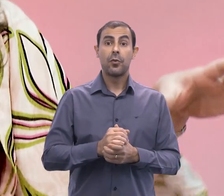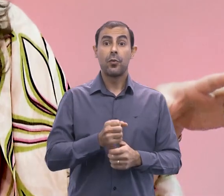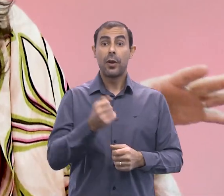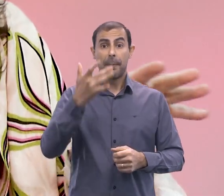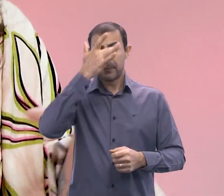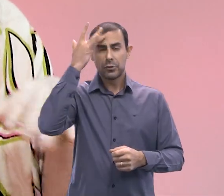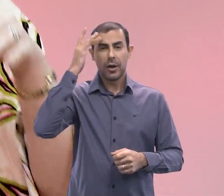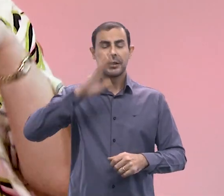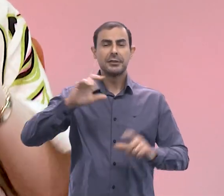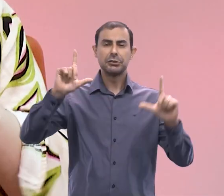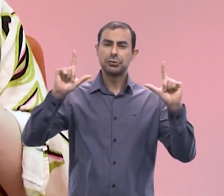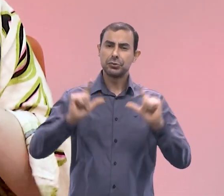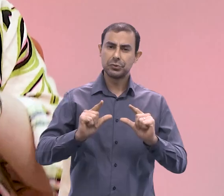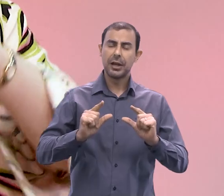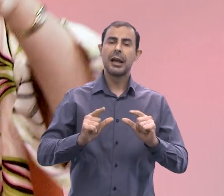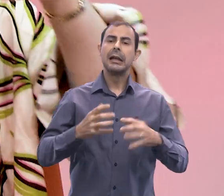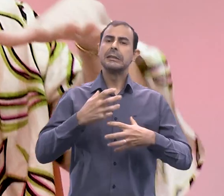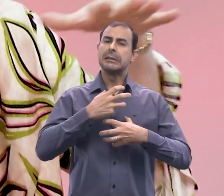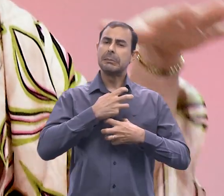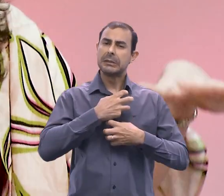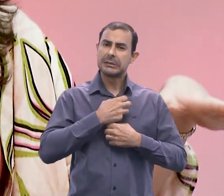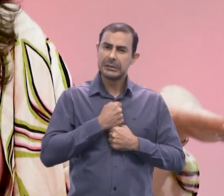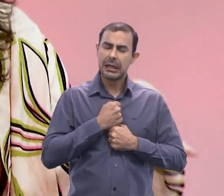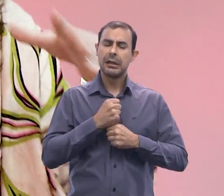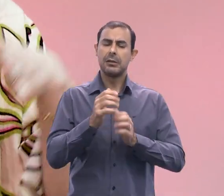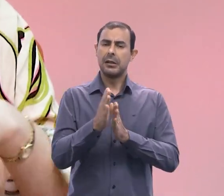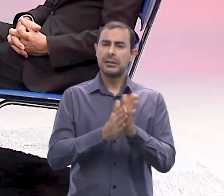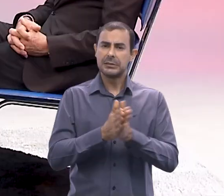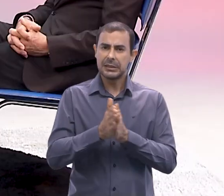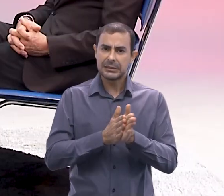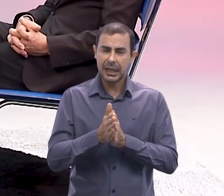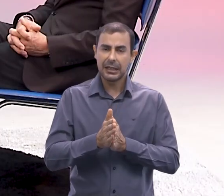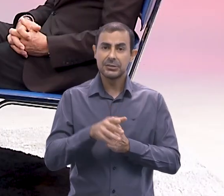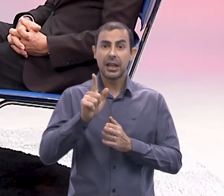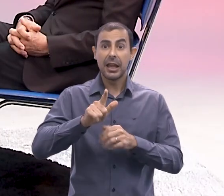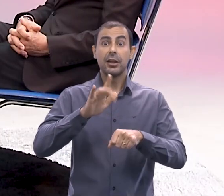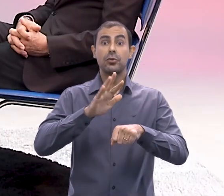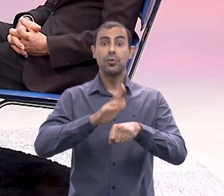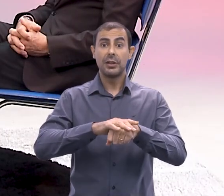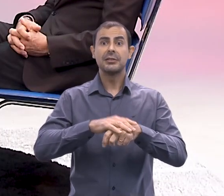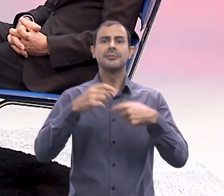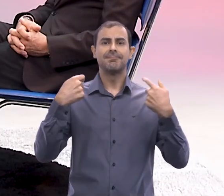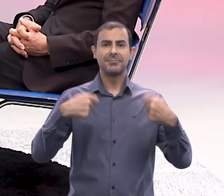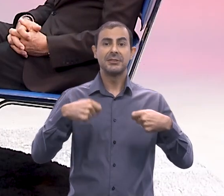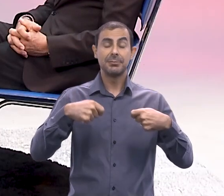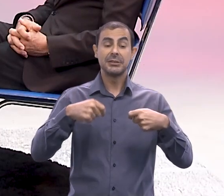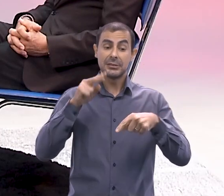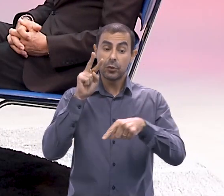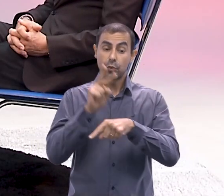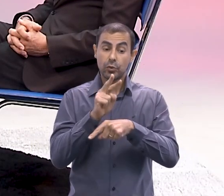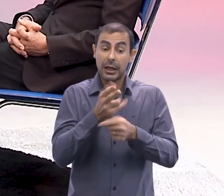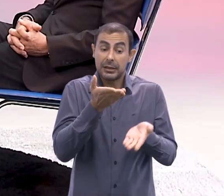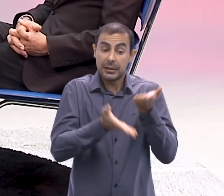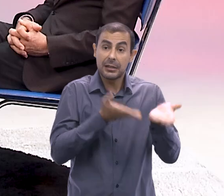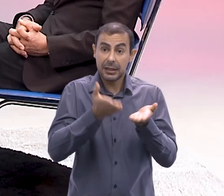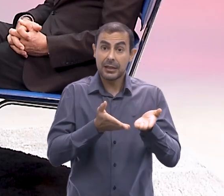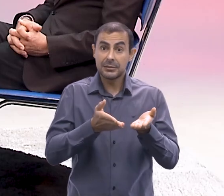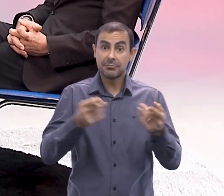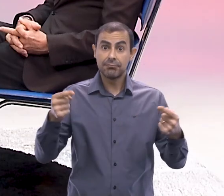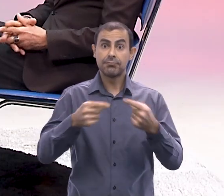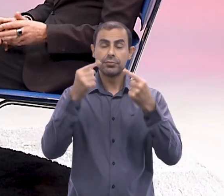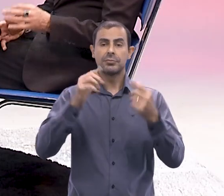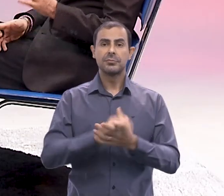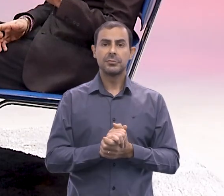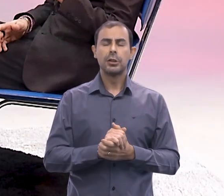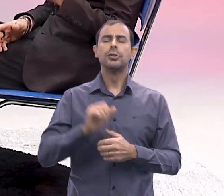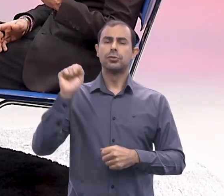diminuem essa dor, mas a depressão, a ansiedade são patologias e devem ser tratadas como tal. Deve ser